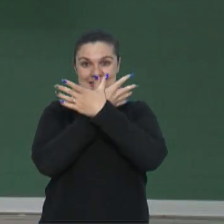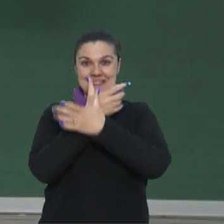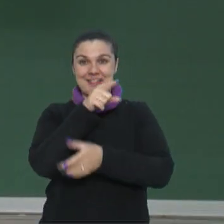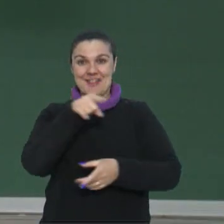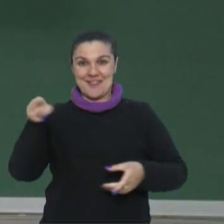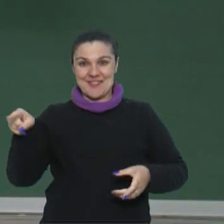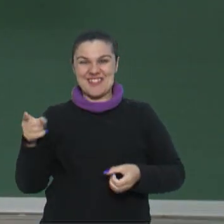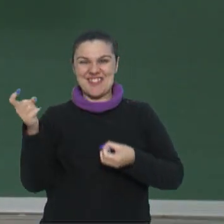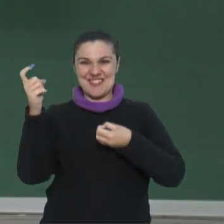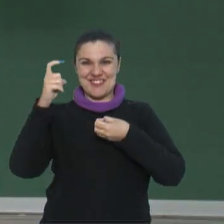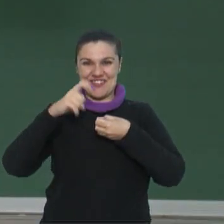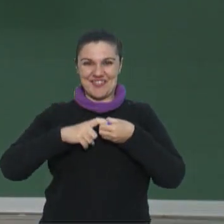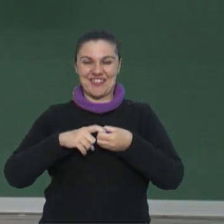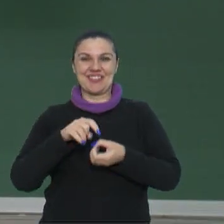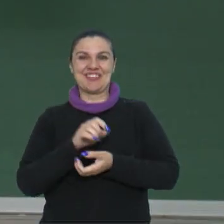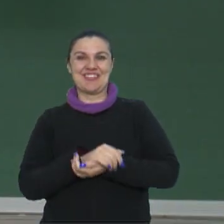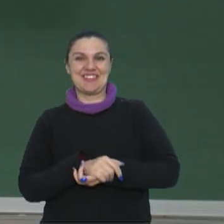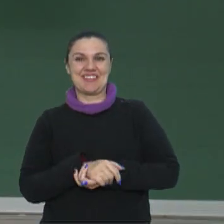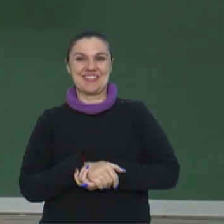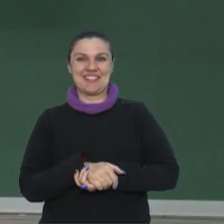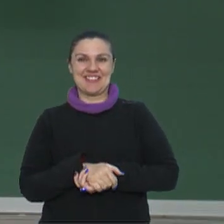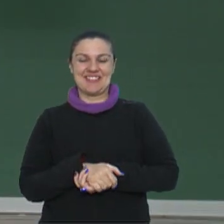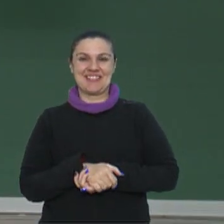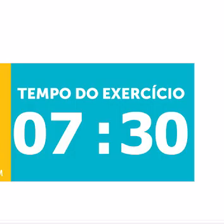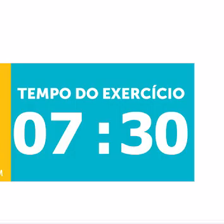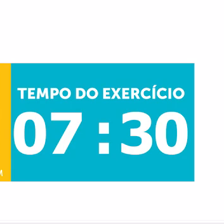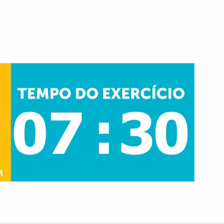vocês? Daqui a pouquinho voltamos, corrigimos juntos.